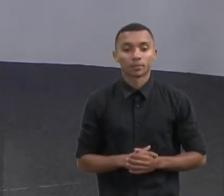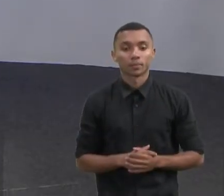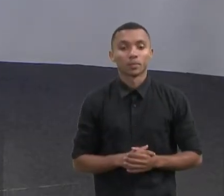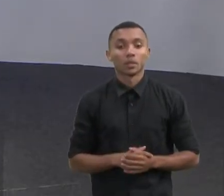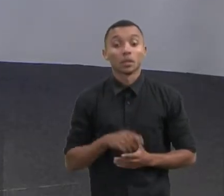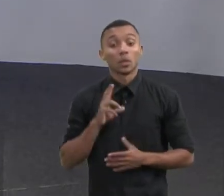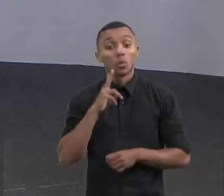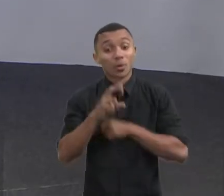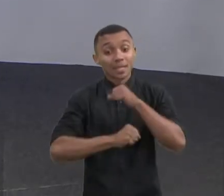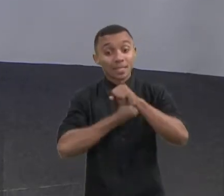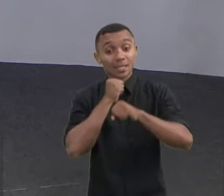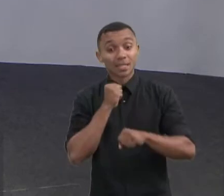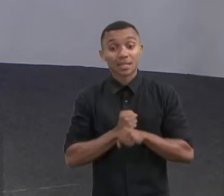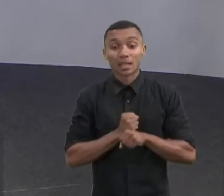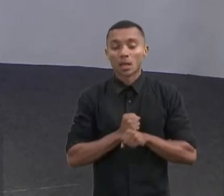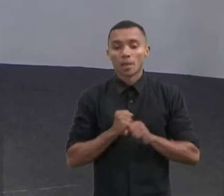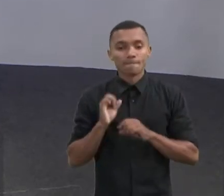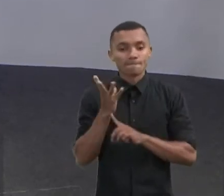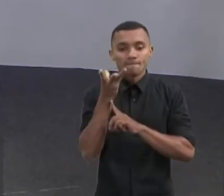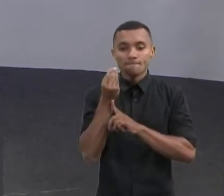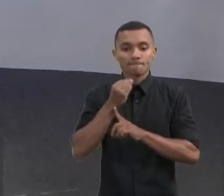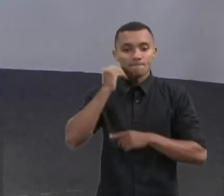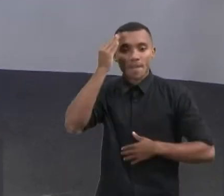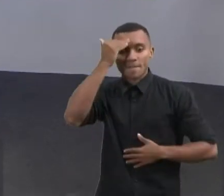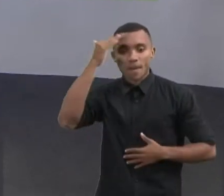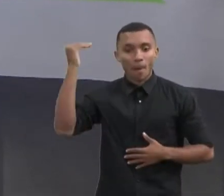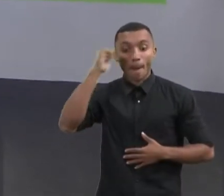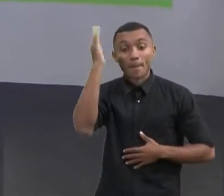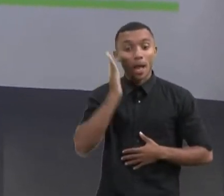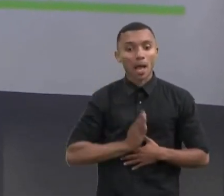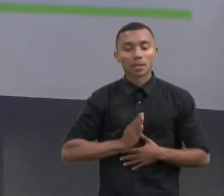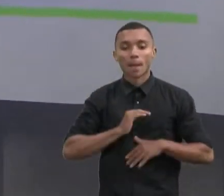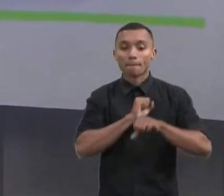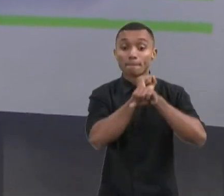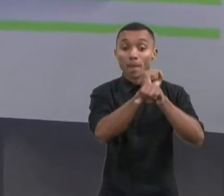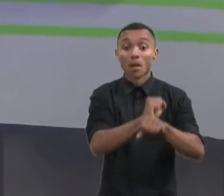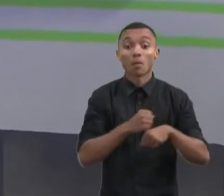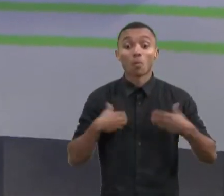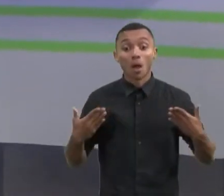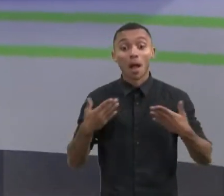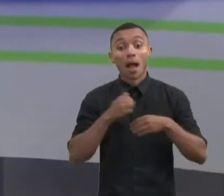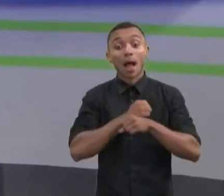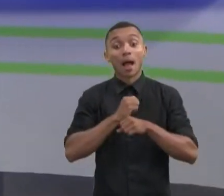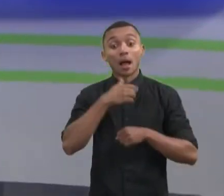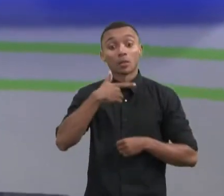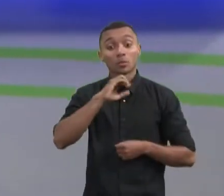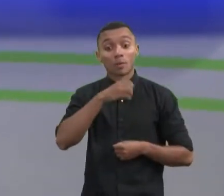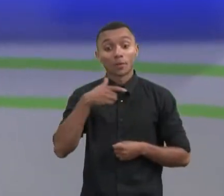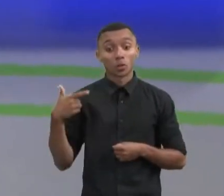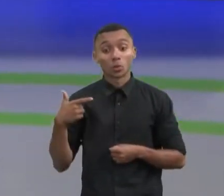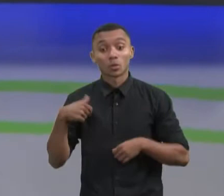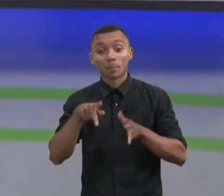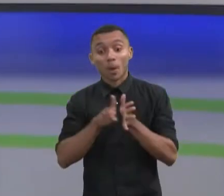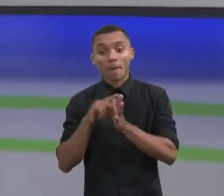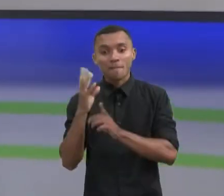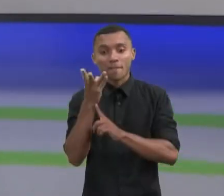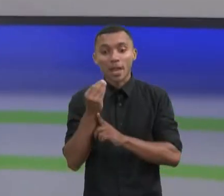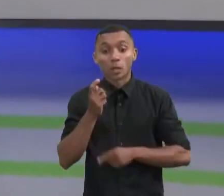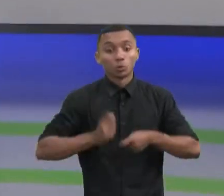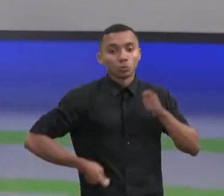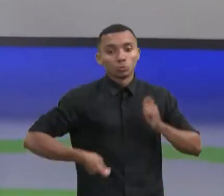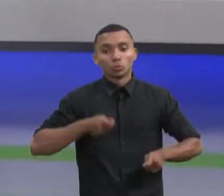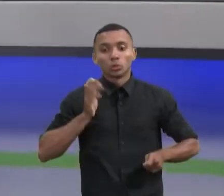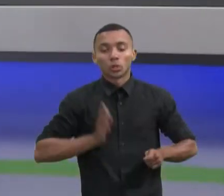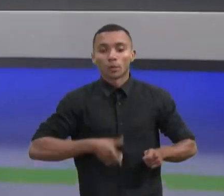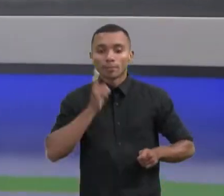Foram 2 anos sem uma das festas populares mais celebradas do Brasil. Em 2022, as festas juninas devem